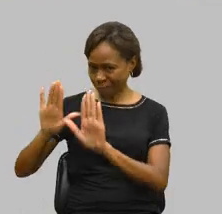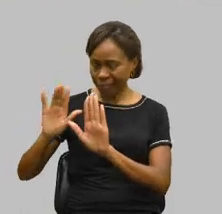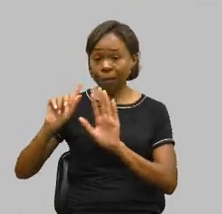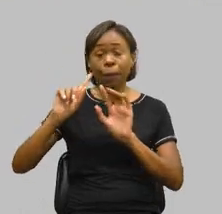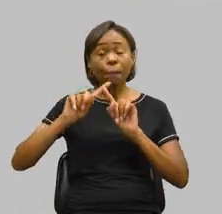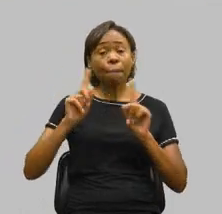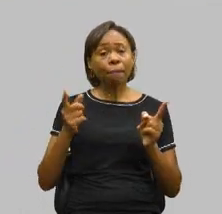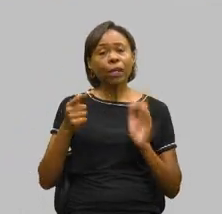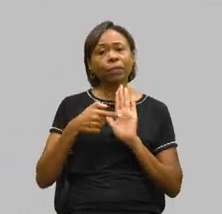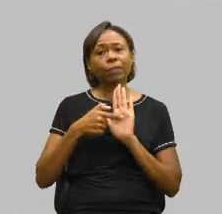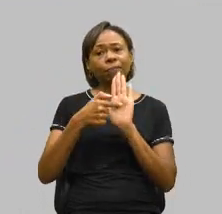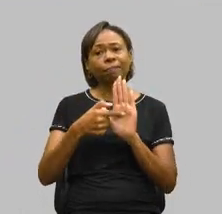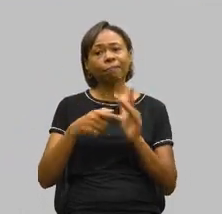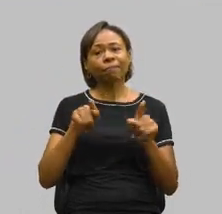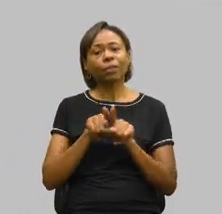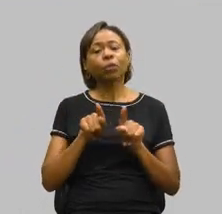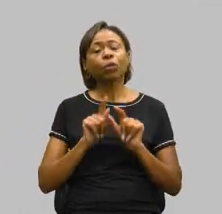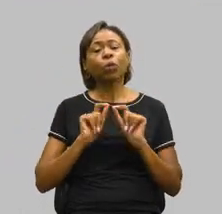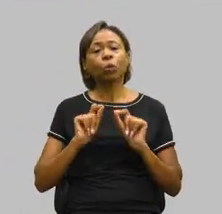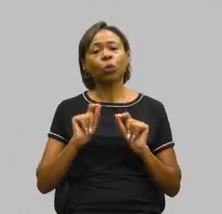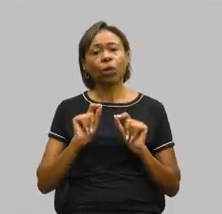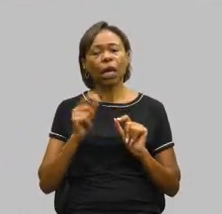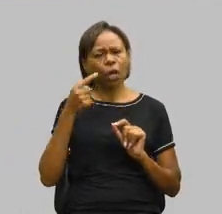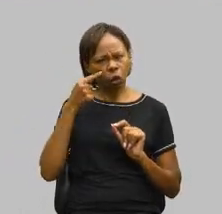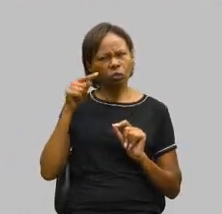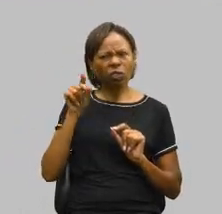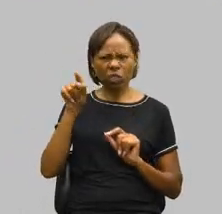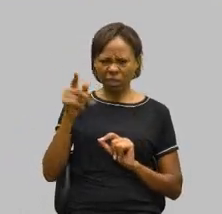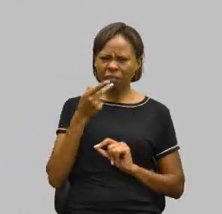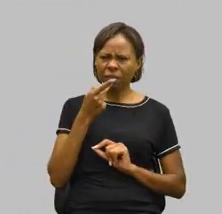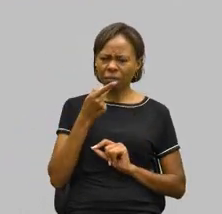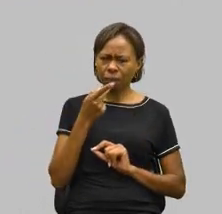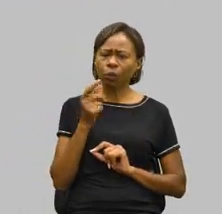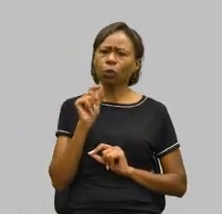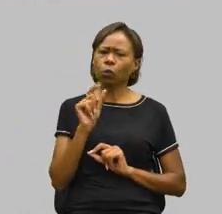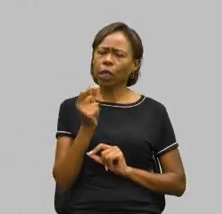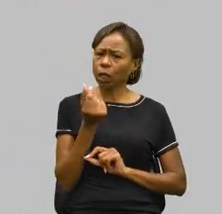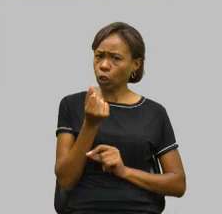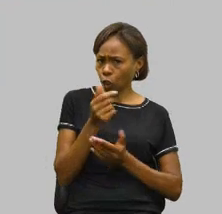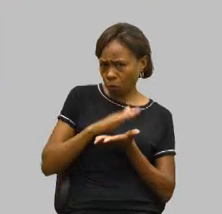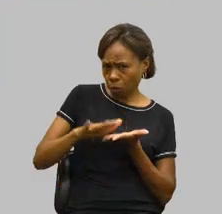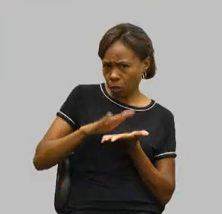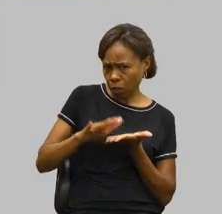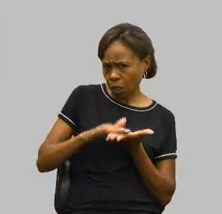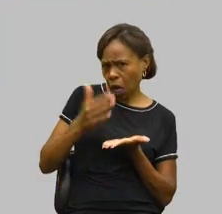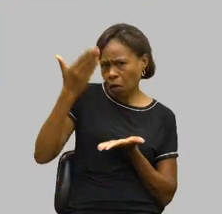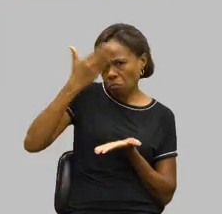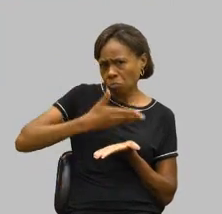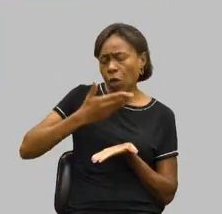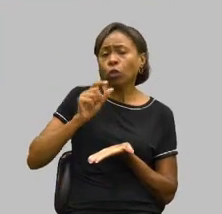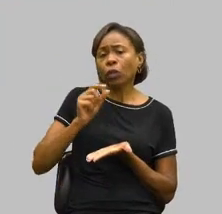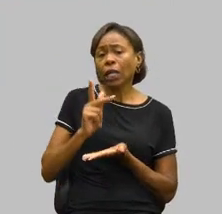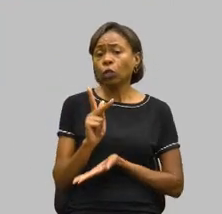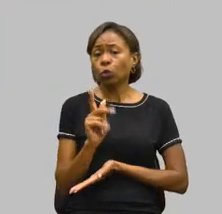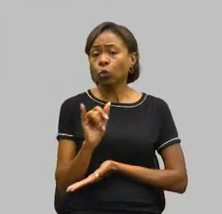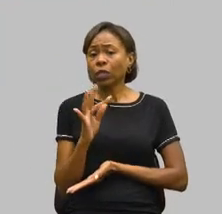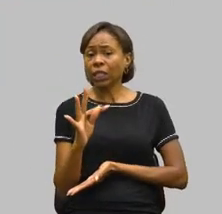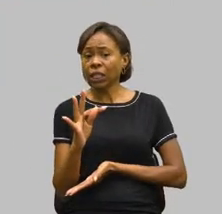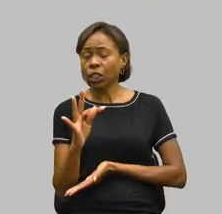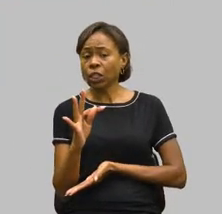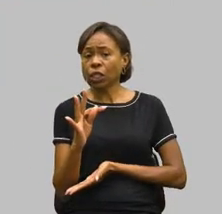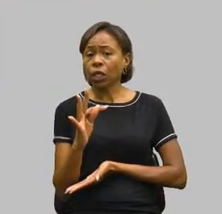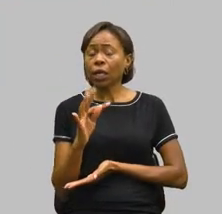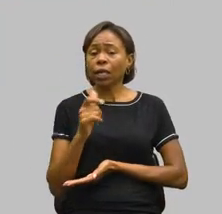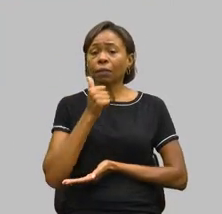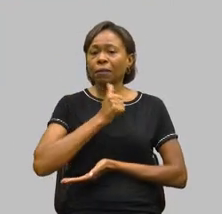apresentamos também aqui eu vi você falando sobre a prestação de contas do kit maternidade nós apresentamos o